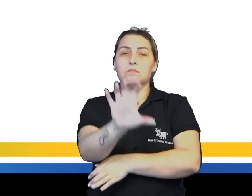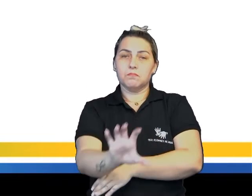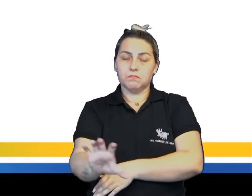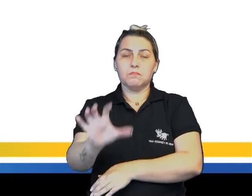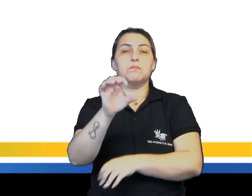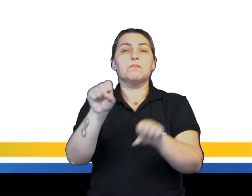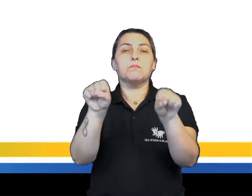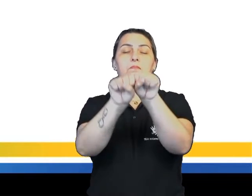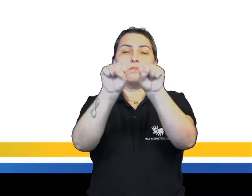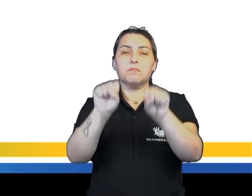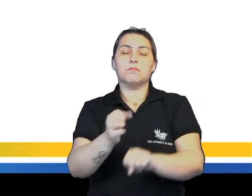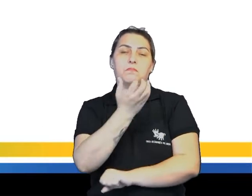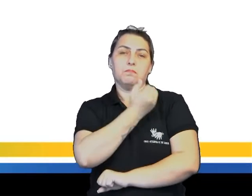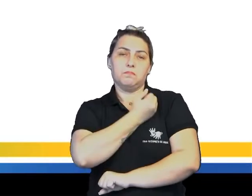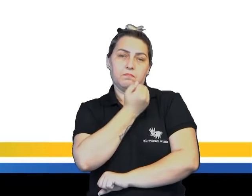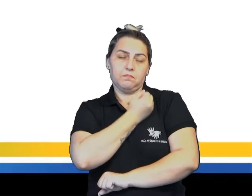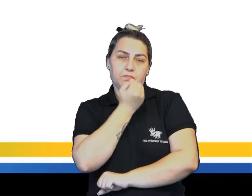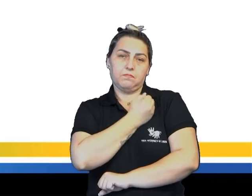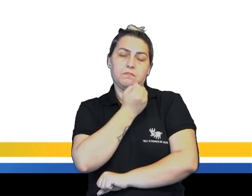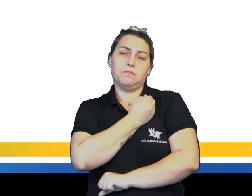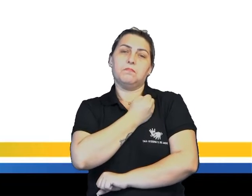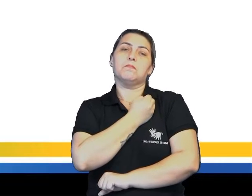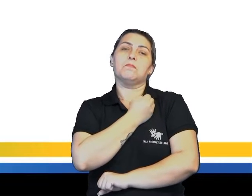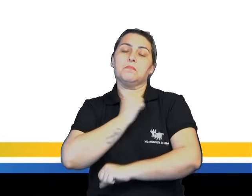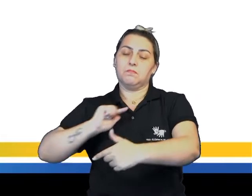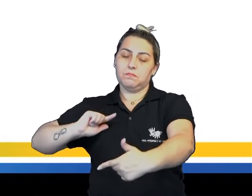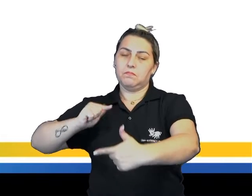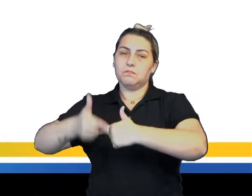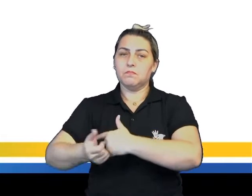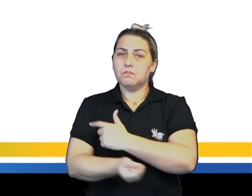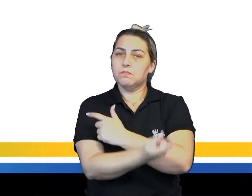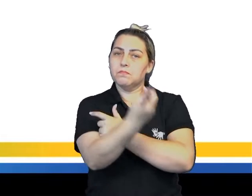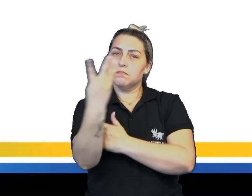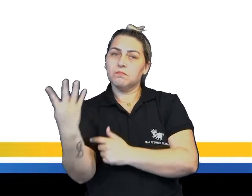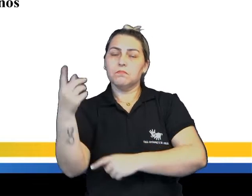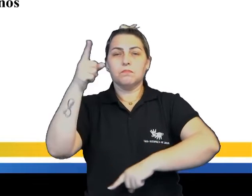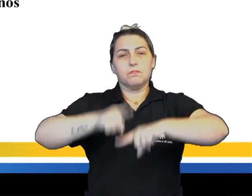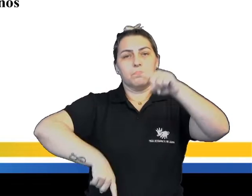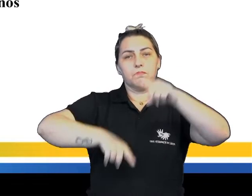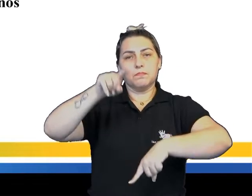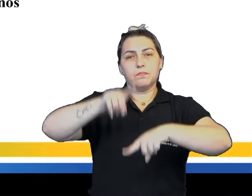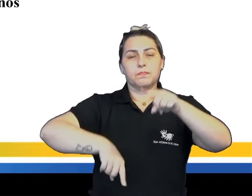de numeração, ou seja, eles padronizaram a forma de contar as coisas.